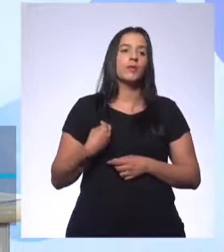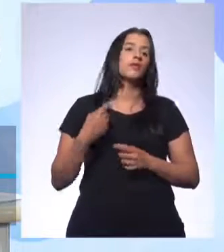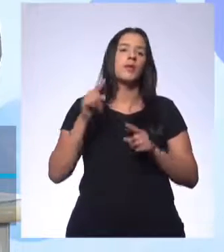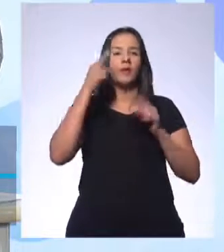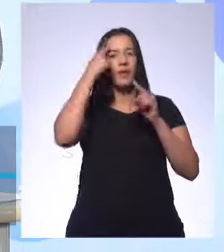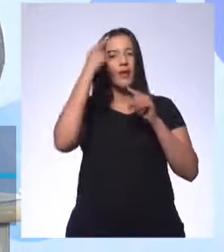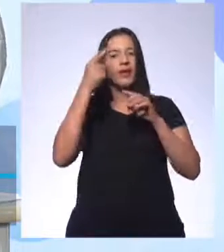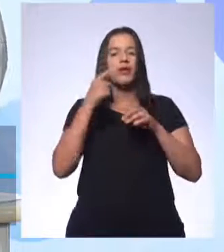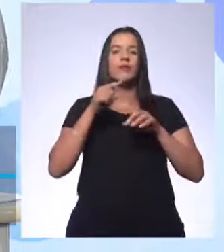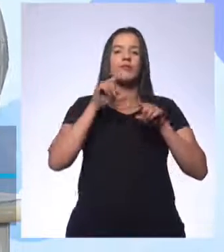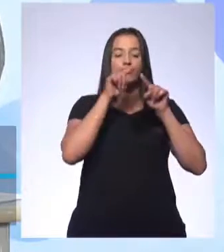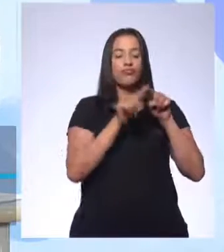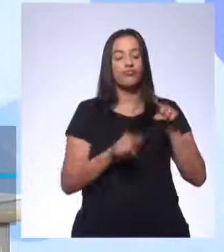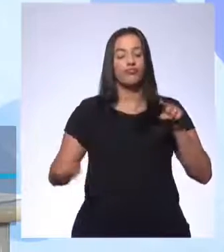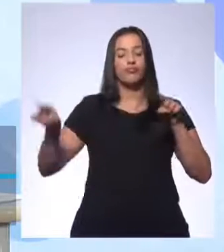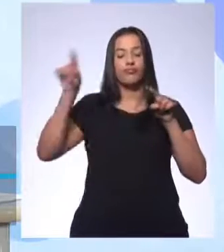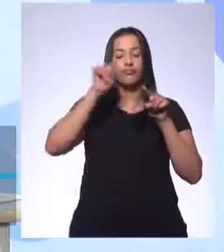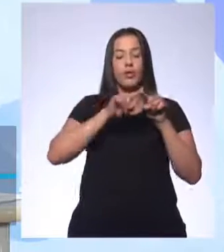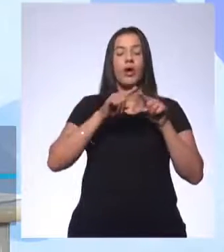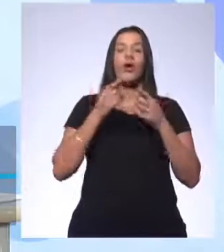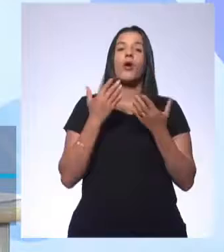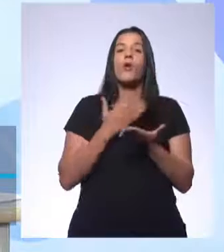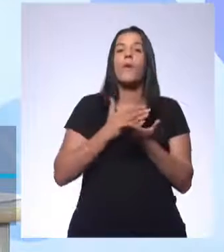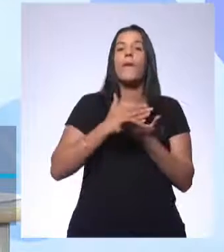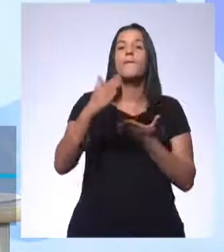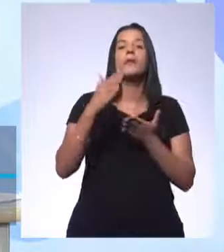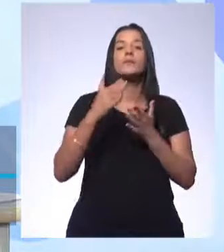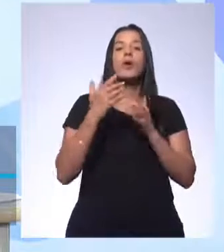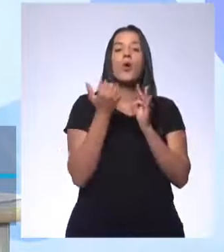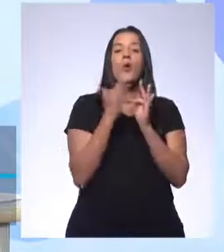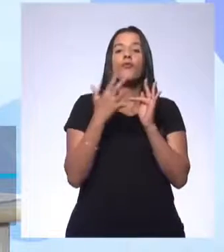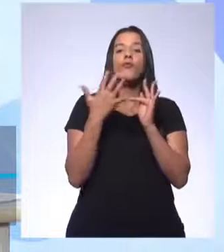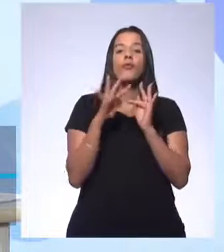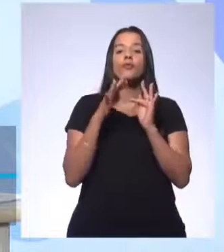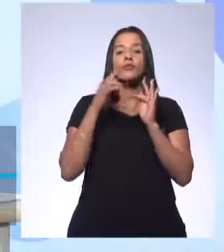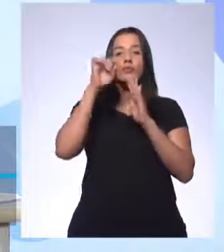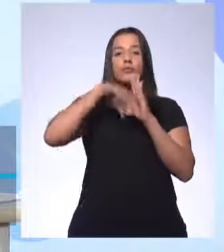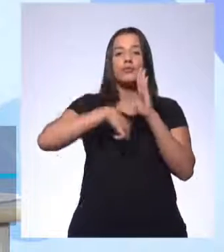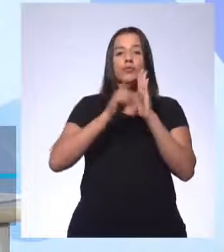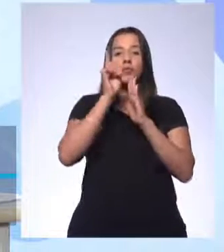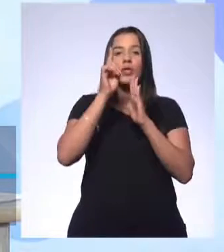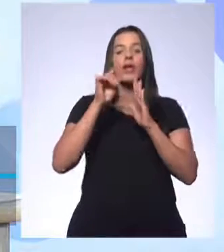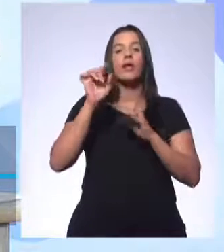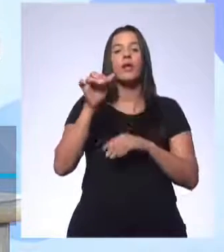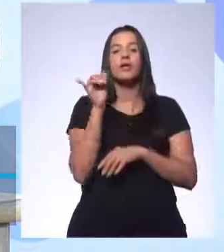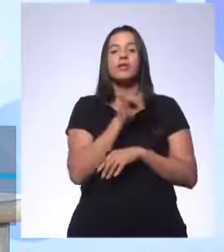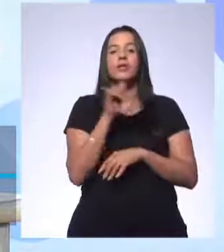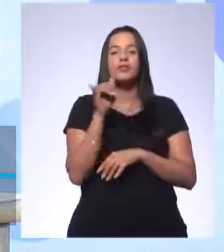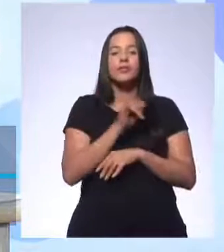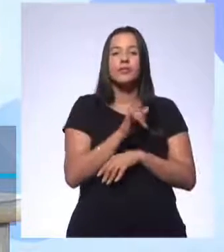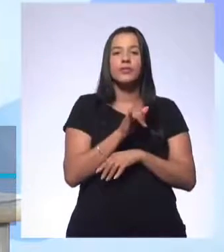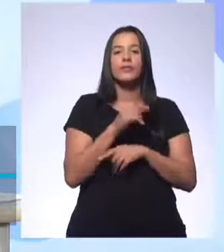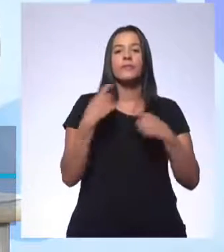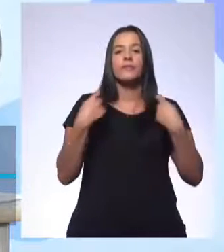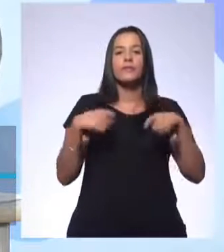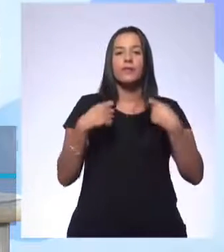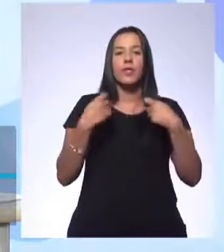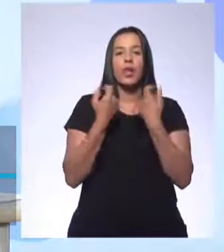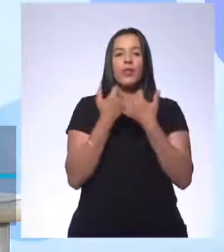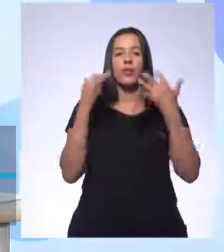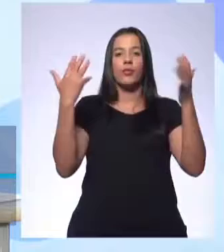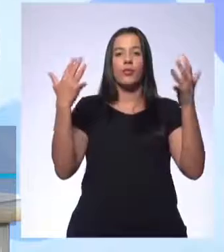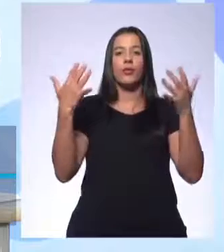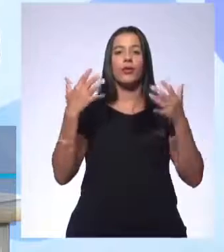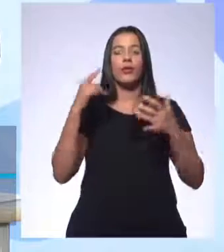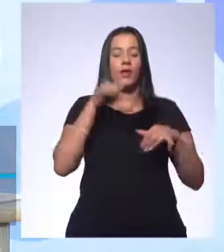alimentar, começa com fotossintetizante sempre. Se não tiver energia transformada ali de energia luminosa em